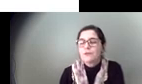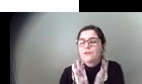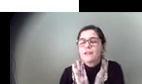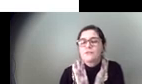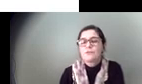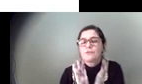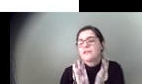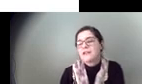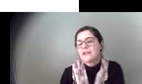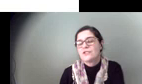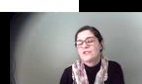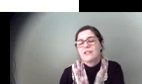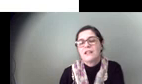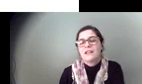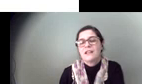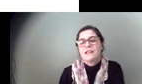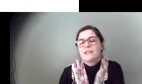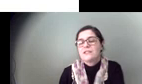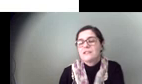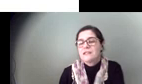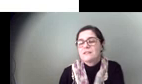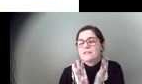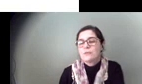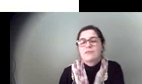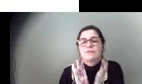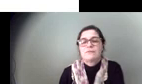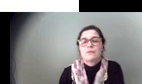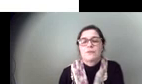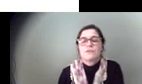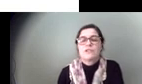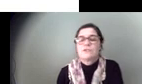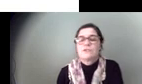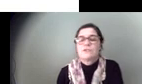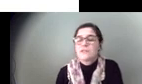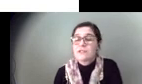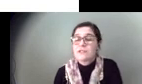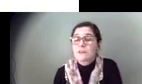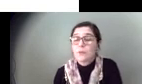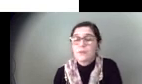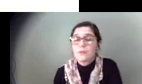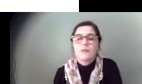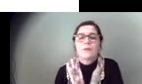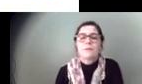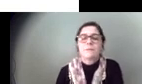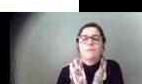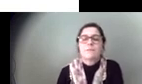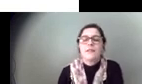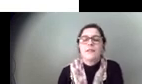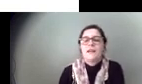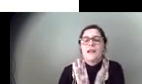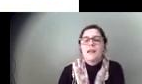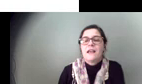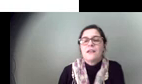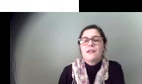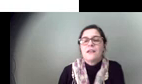momento que eu vou ter essa oportunidade, né, de ter esse momento de atividade física comigo, para mim,